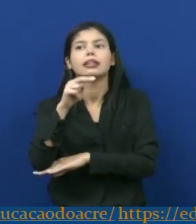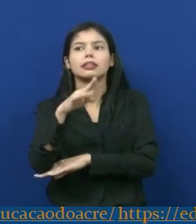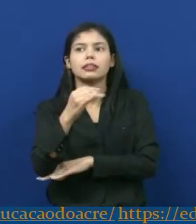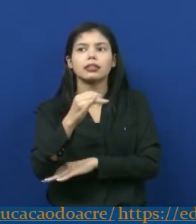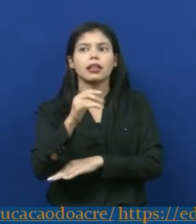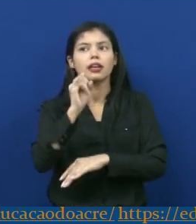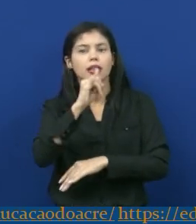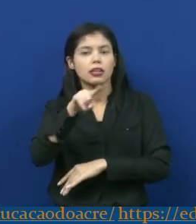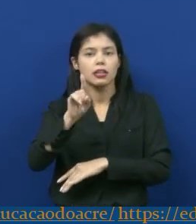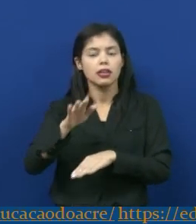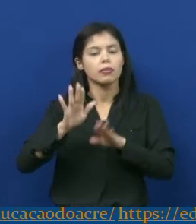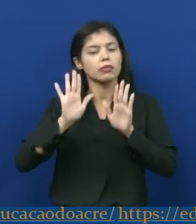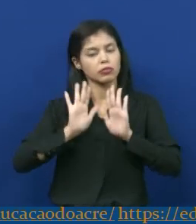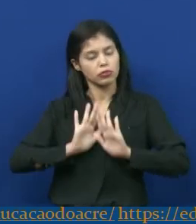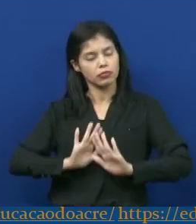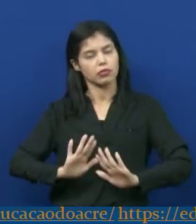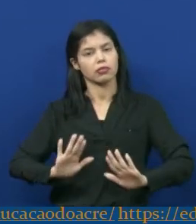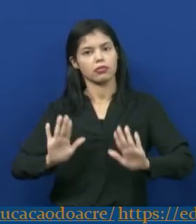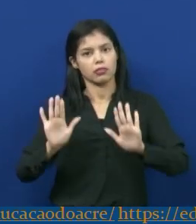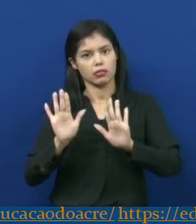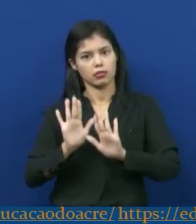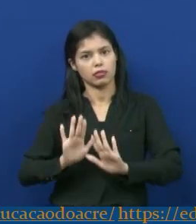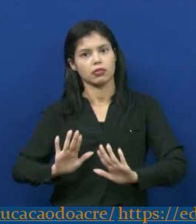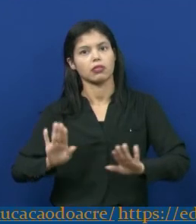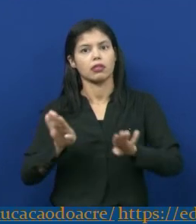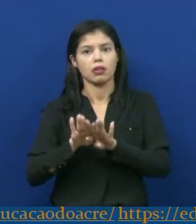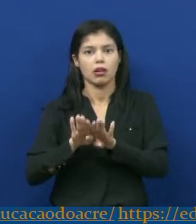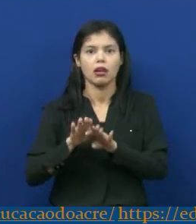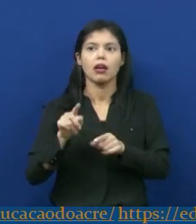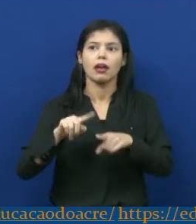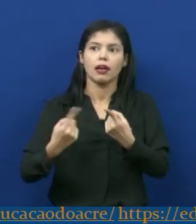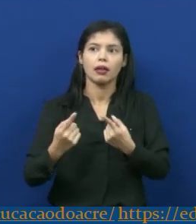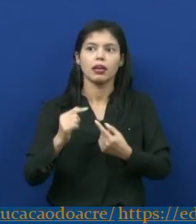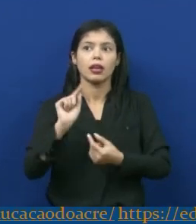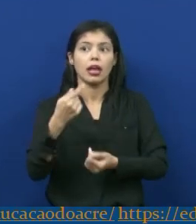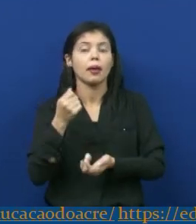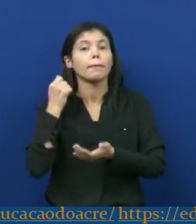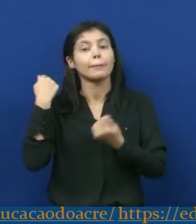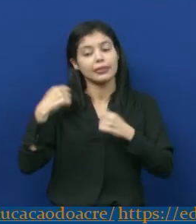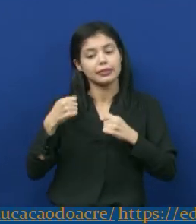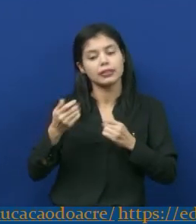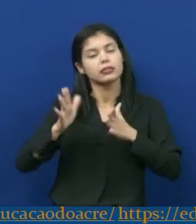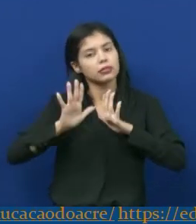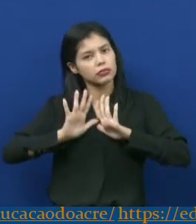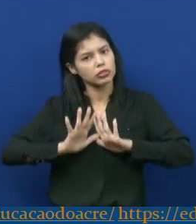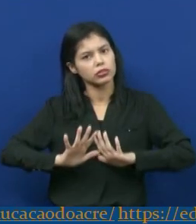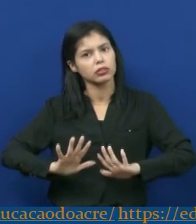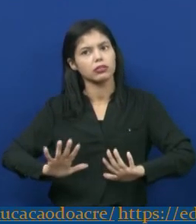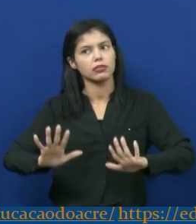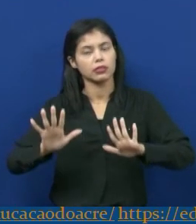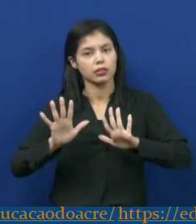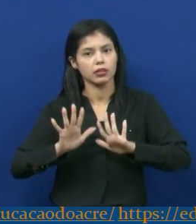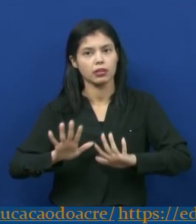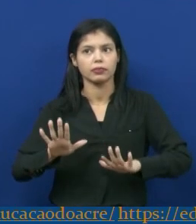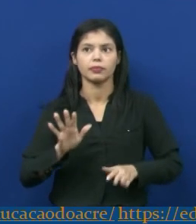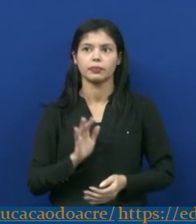duas perífrases aí de obrigação também, ó. Tiene que ir mais despacio e deve ir mais despacio.